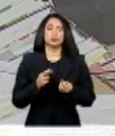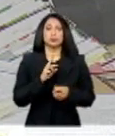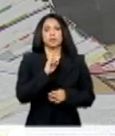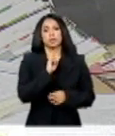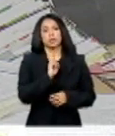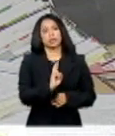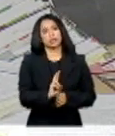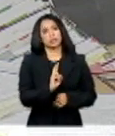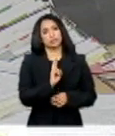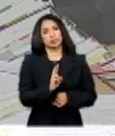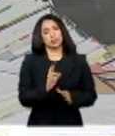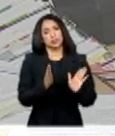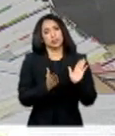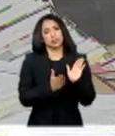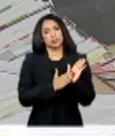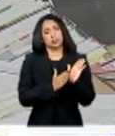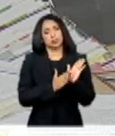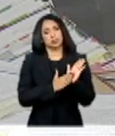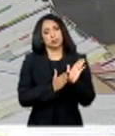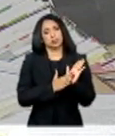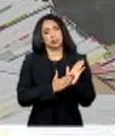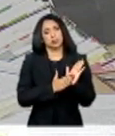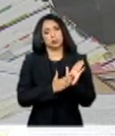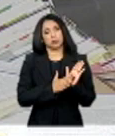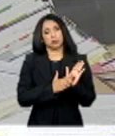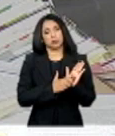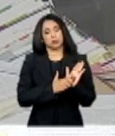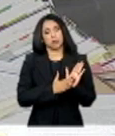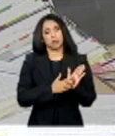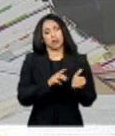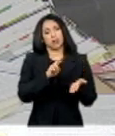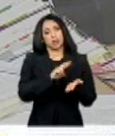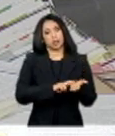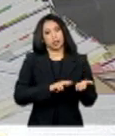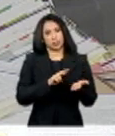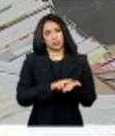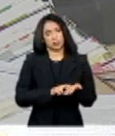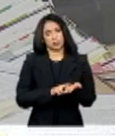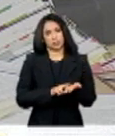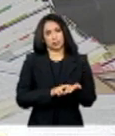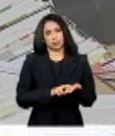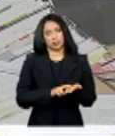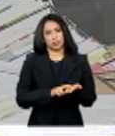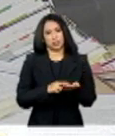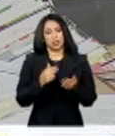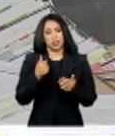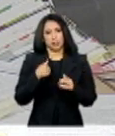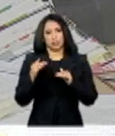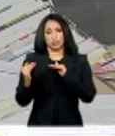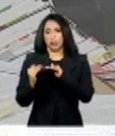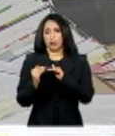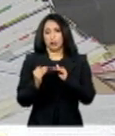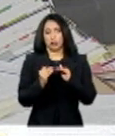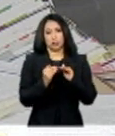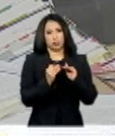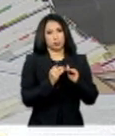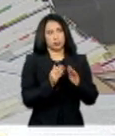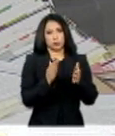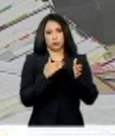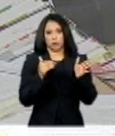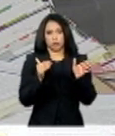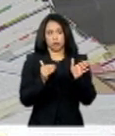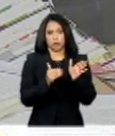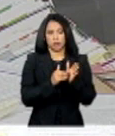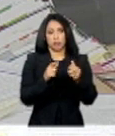está sendo proposta pelo ministro relator é de plano quero dizer que a companhia integralmente no que diz respeito ao